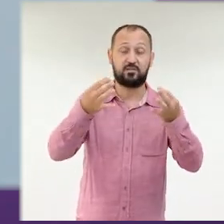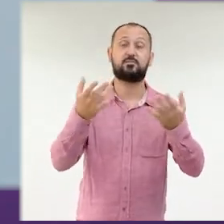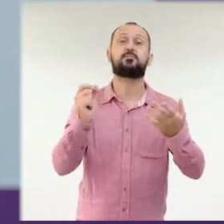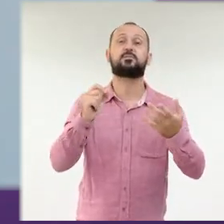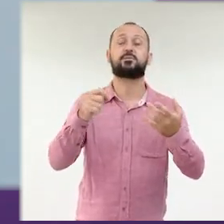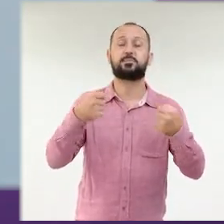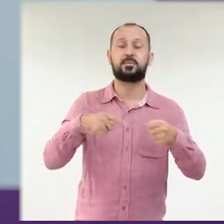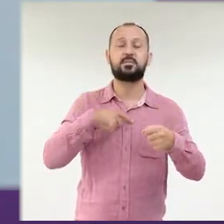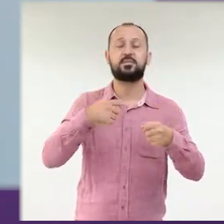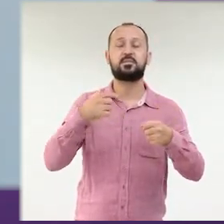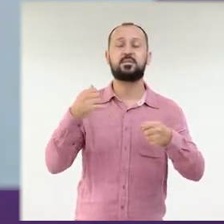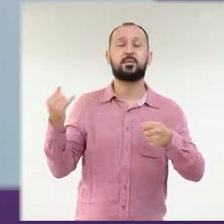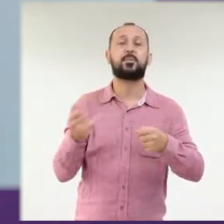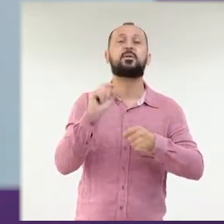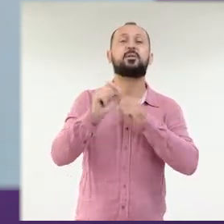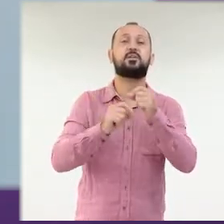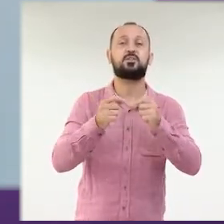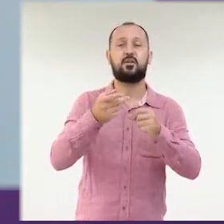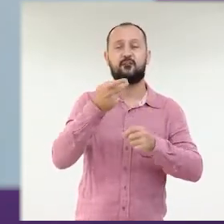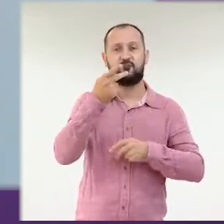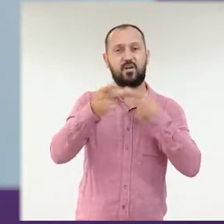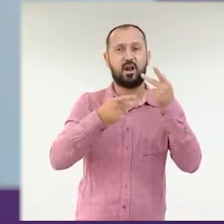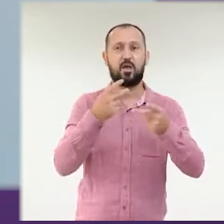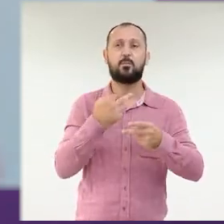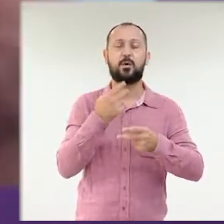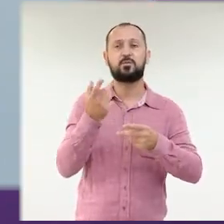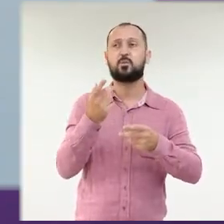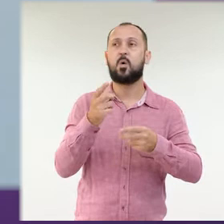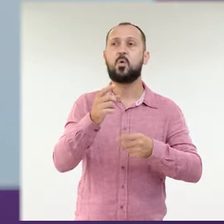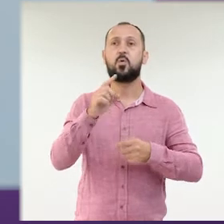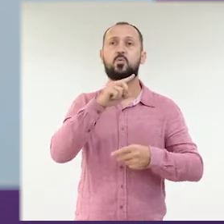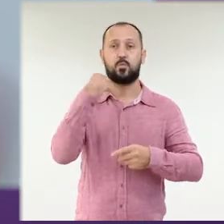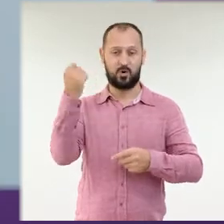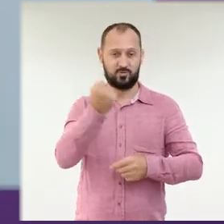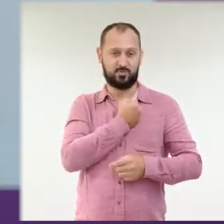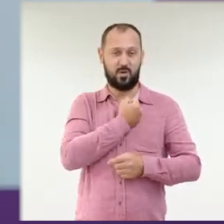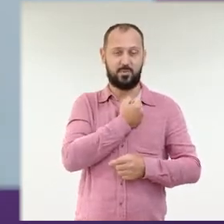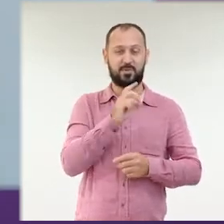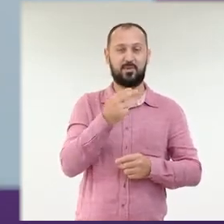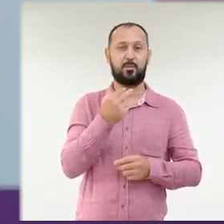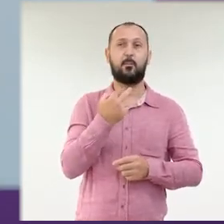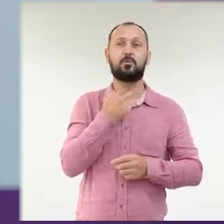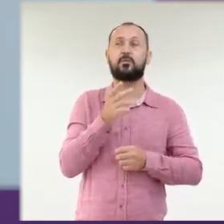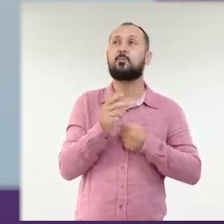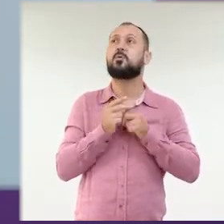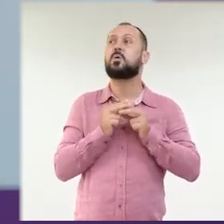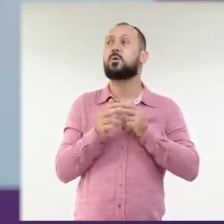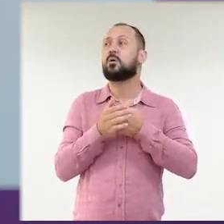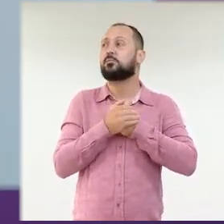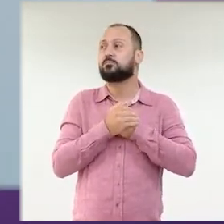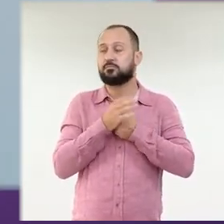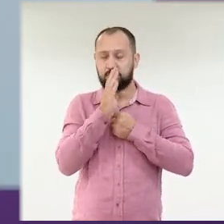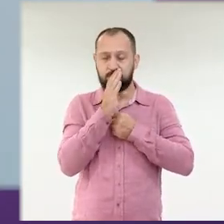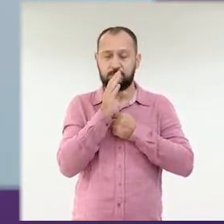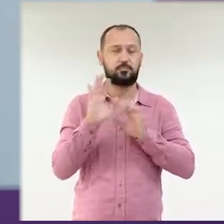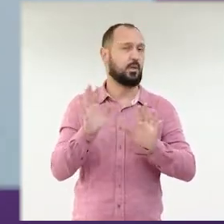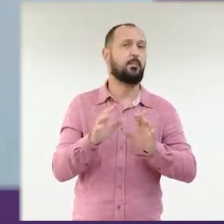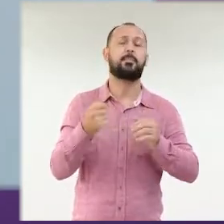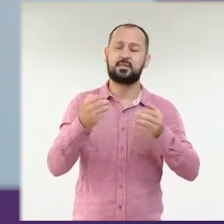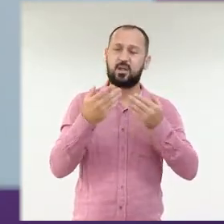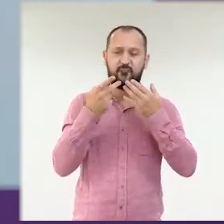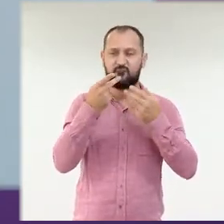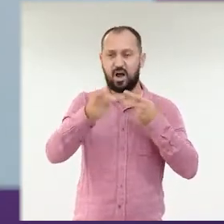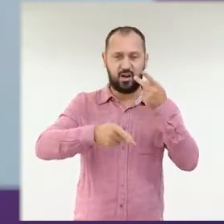a importância de se falar não tem que ser velado, assim como suicídio e outras temáticas dentro da escola, que não tem que ser um